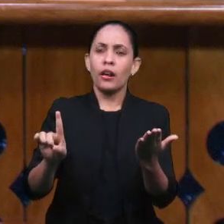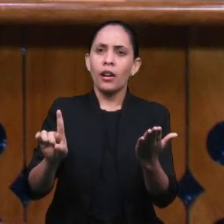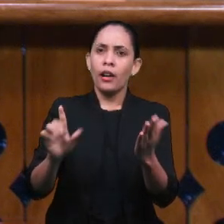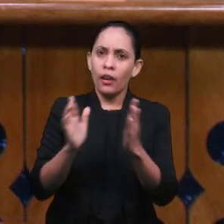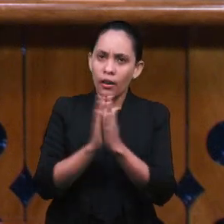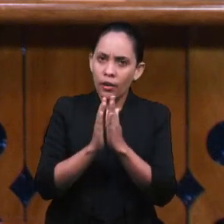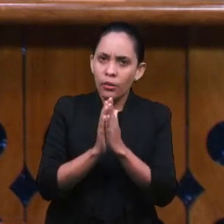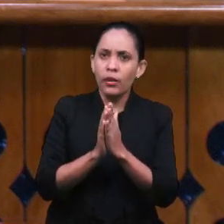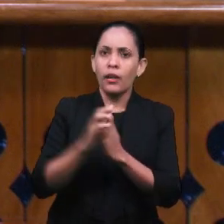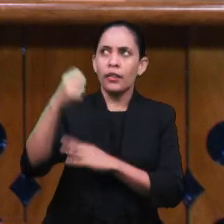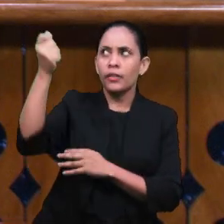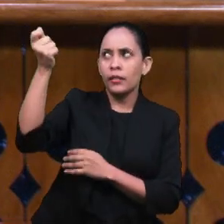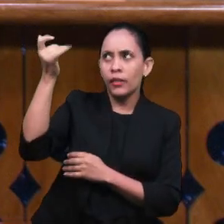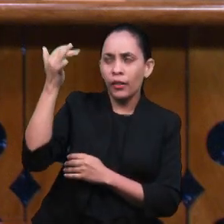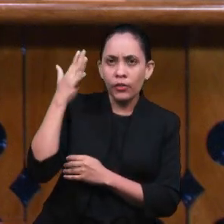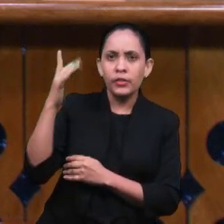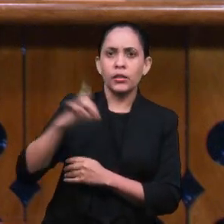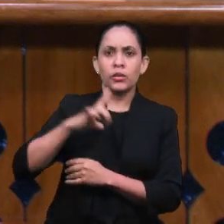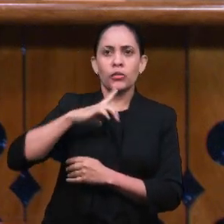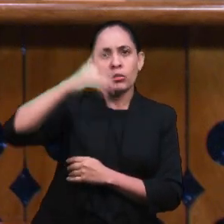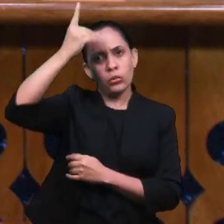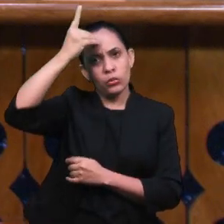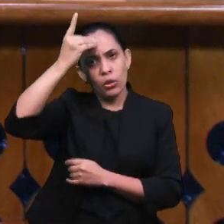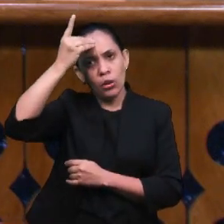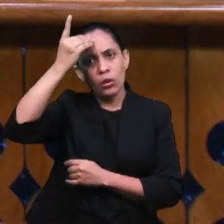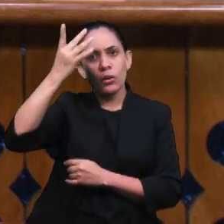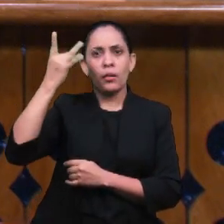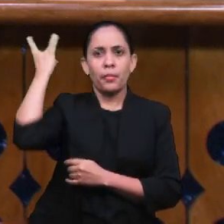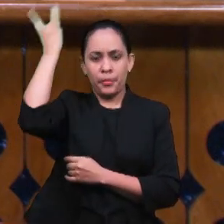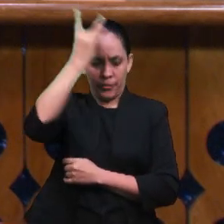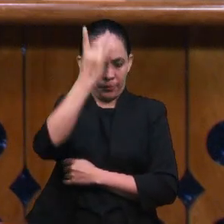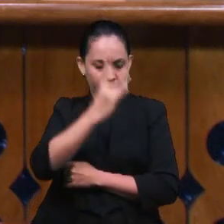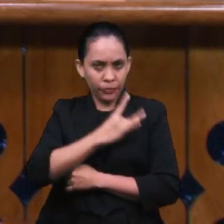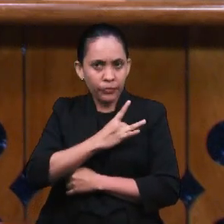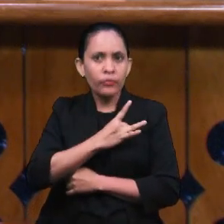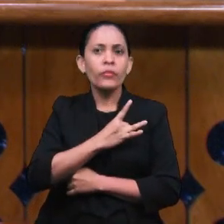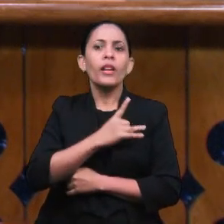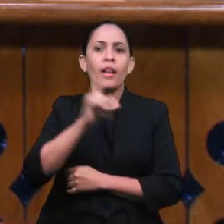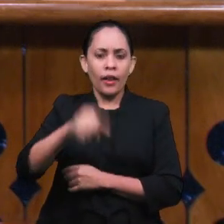revelação, a ter dons espirituais, batismo com o Espírito Santo. É função do pastor.